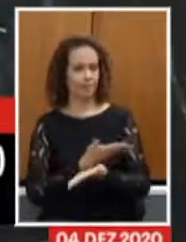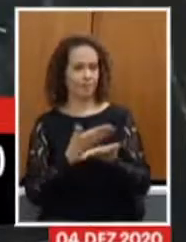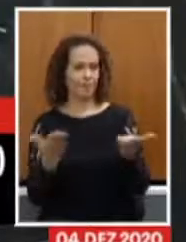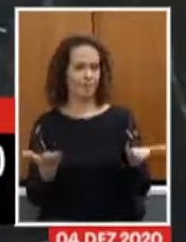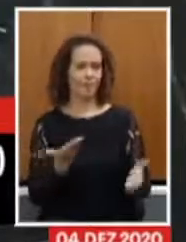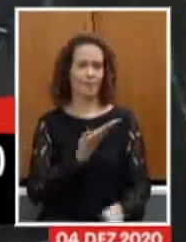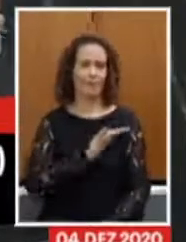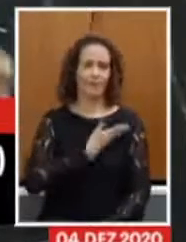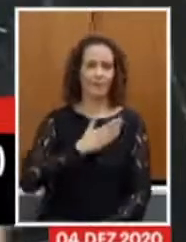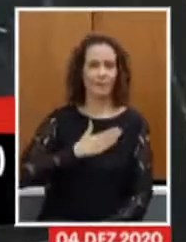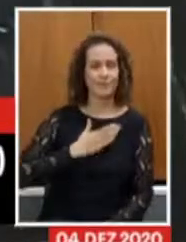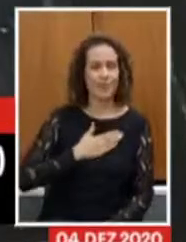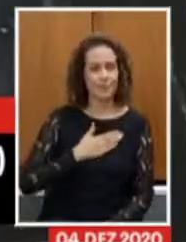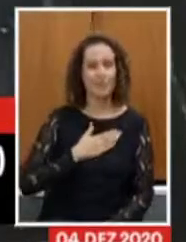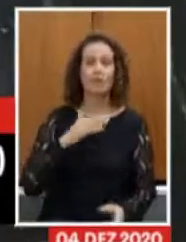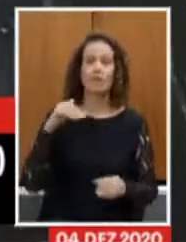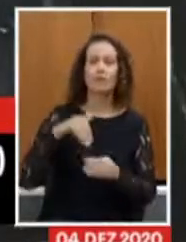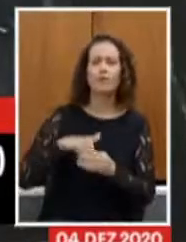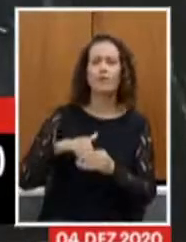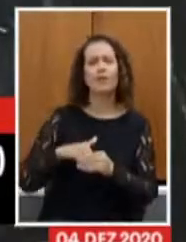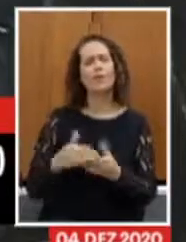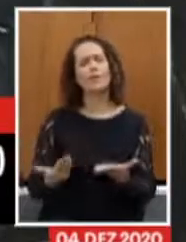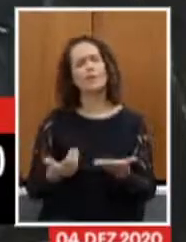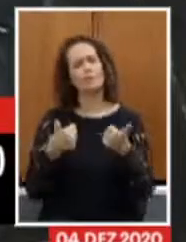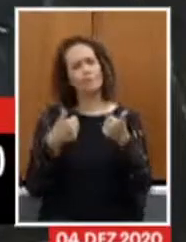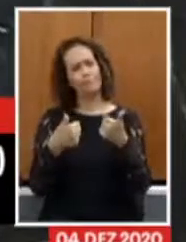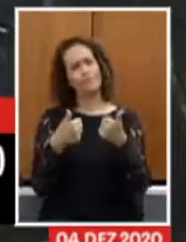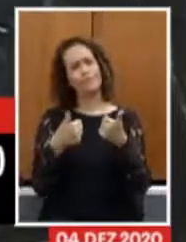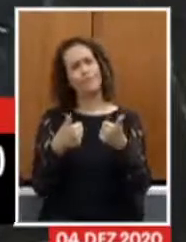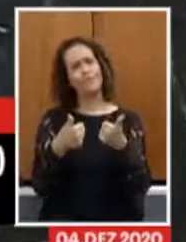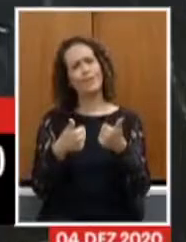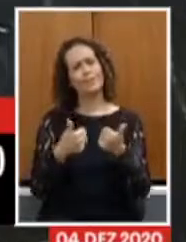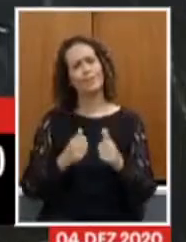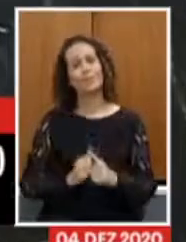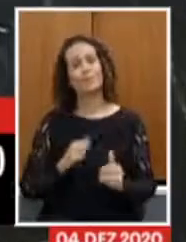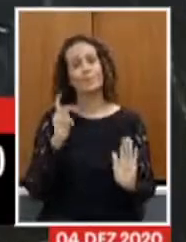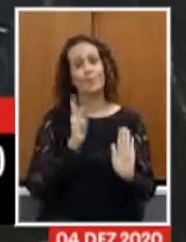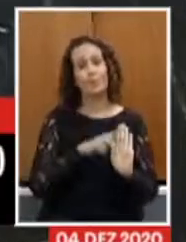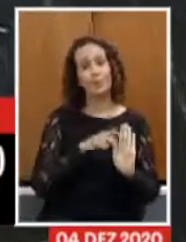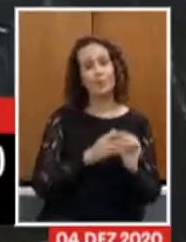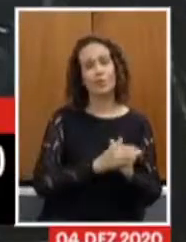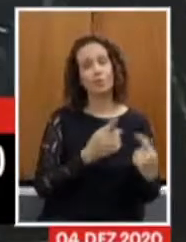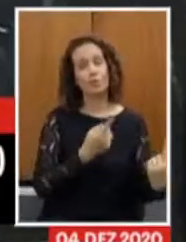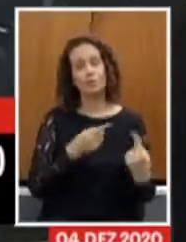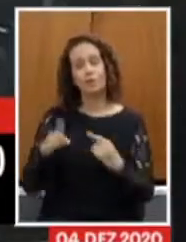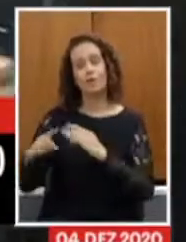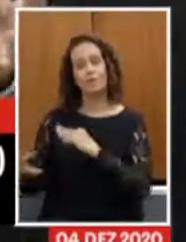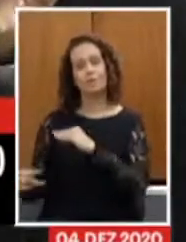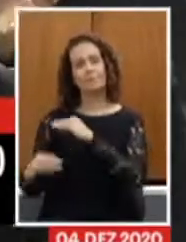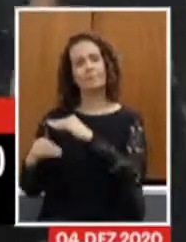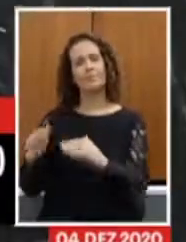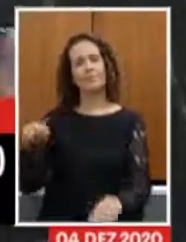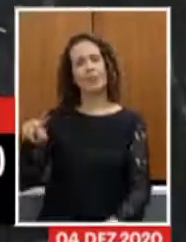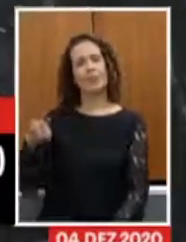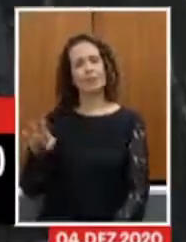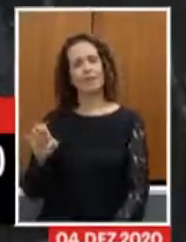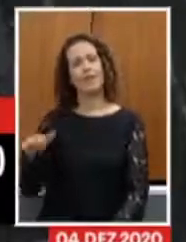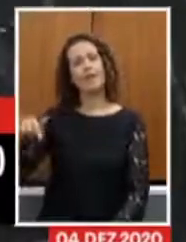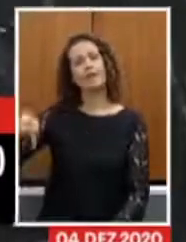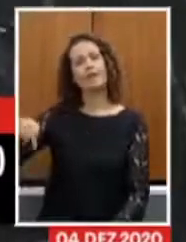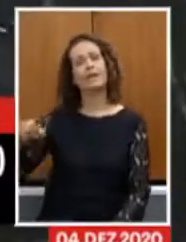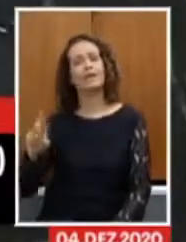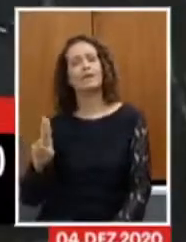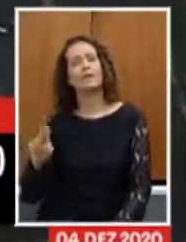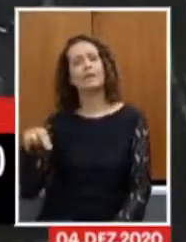colegas, que vote favorável ao projeto, contrário à emenda do deputado André Quintão. E falo para o deputado